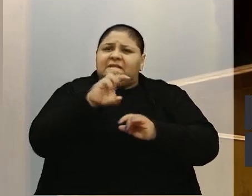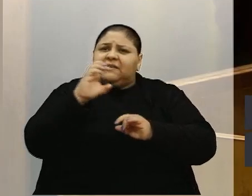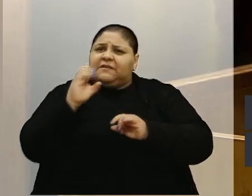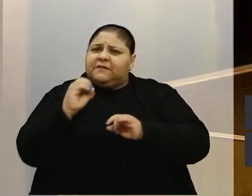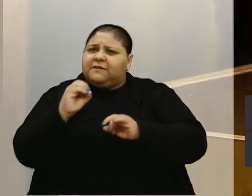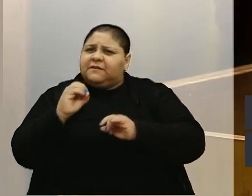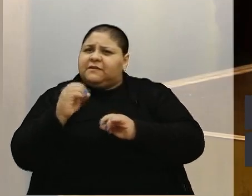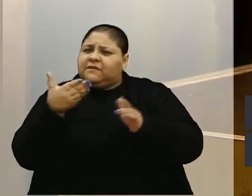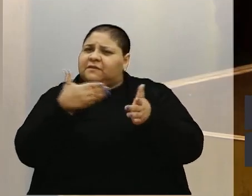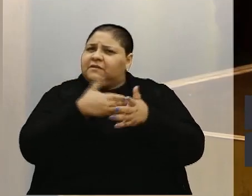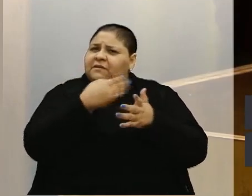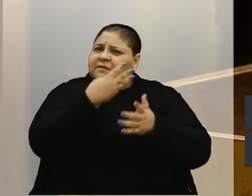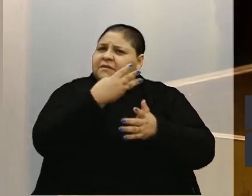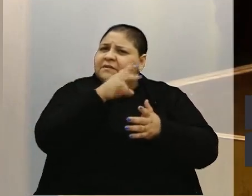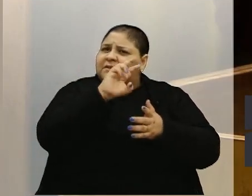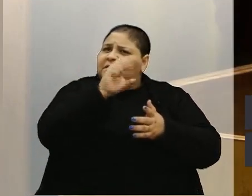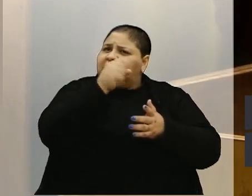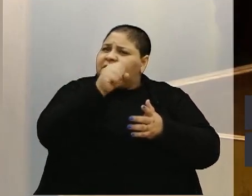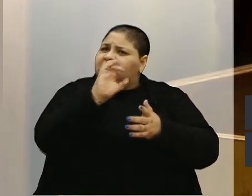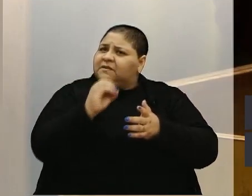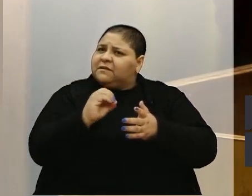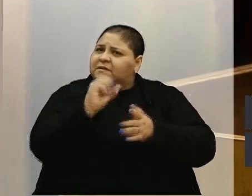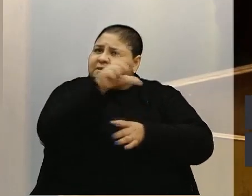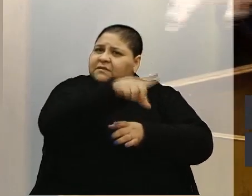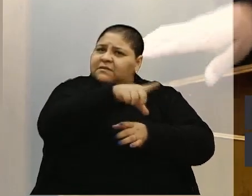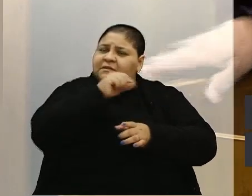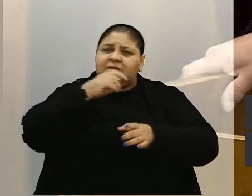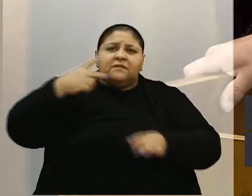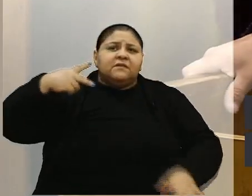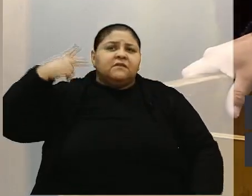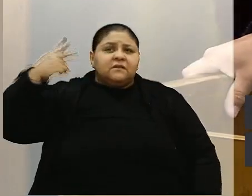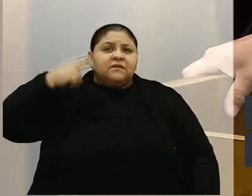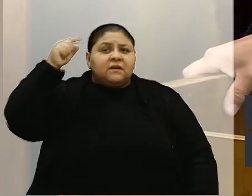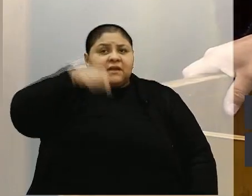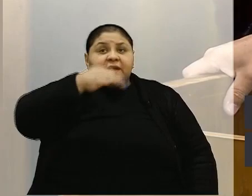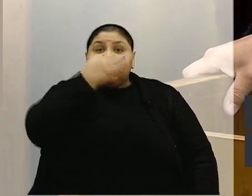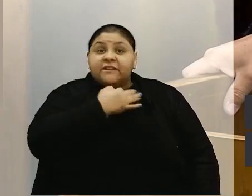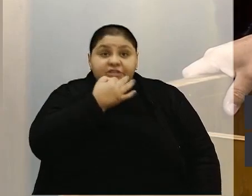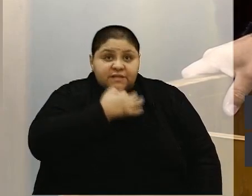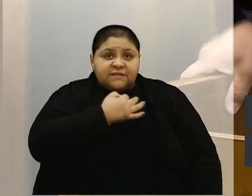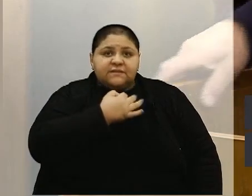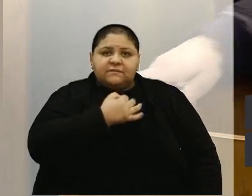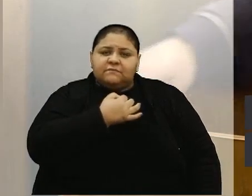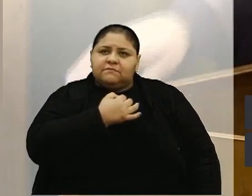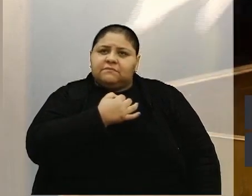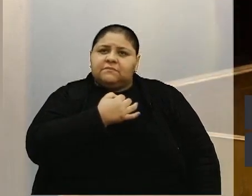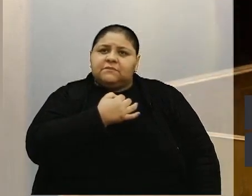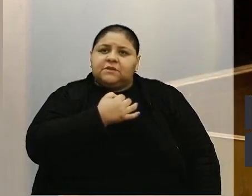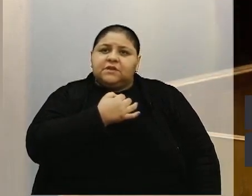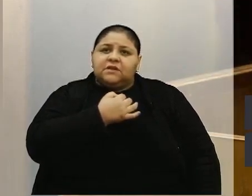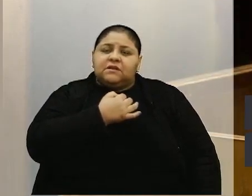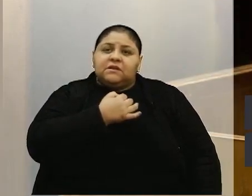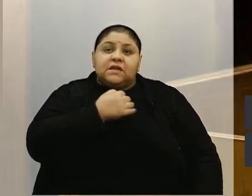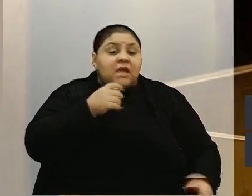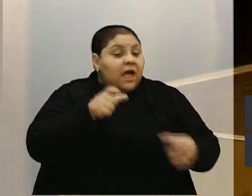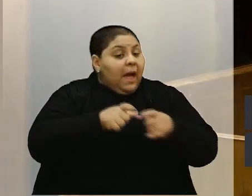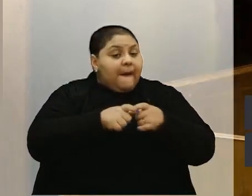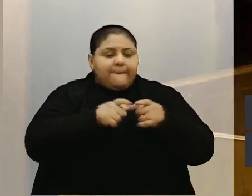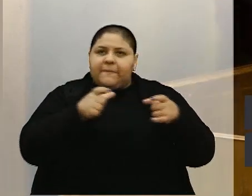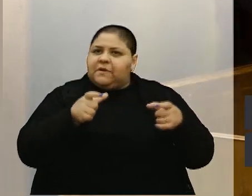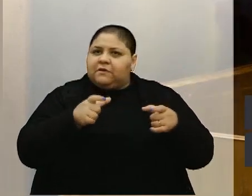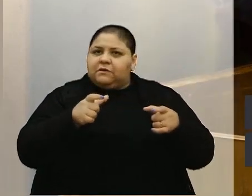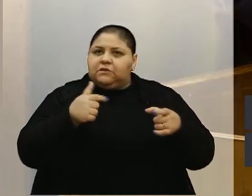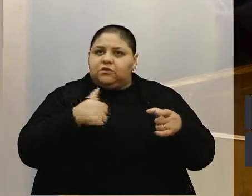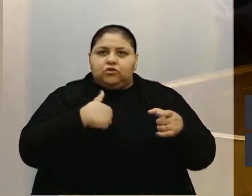350 a 380 candidatos a vereador vai ter em Caxias daqui a pouquinho. E é engraçado que a maioria desses, eu não estou